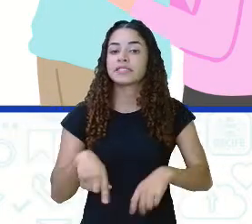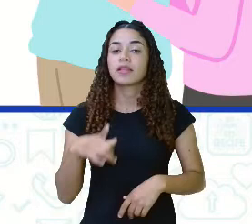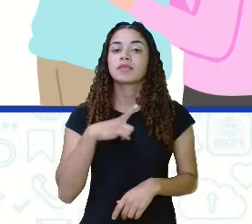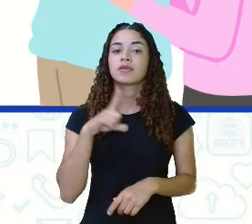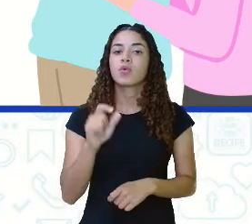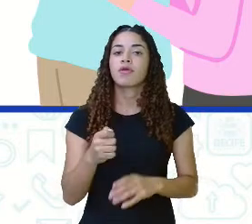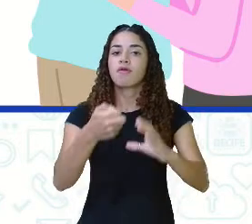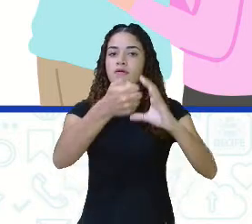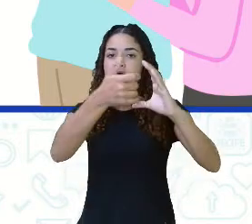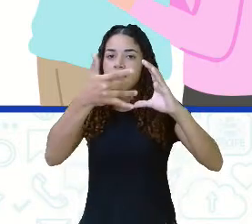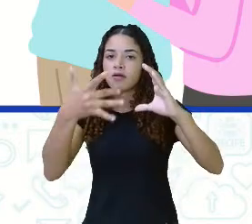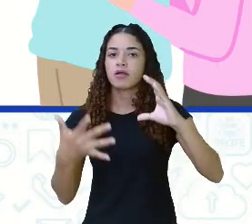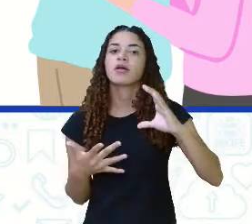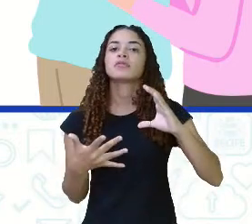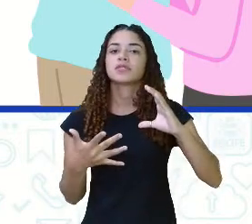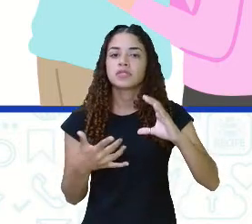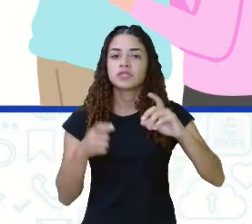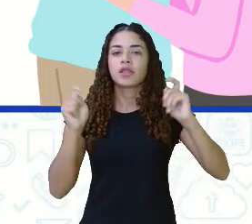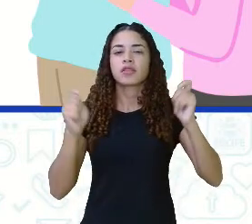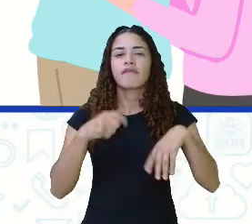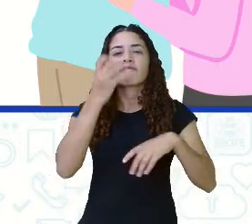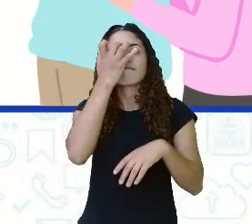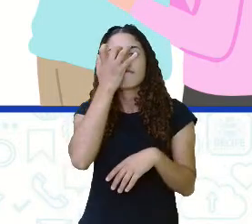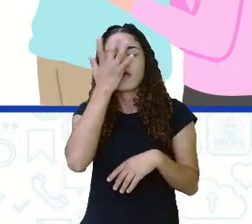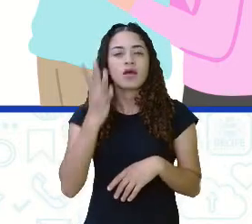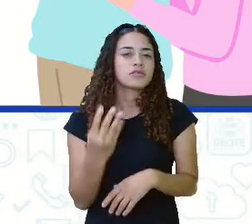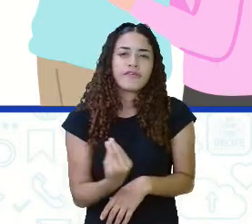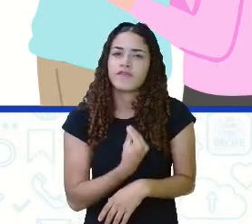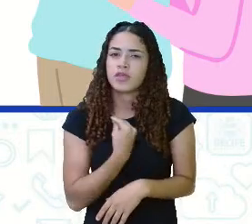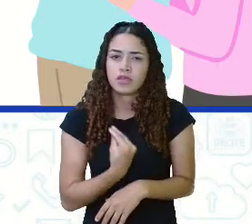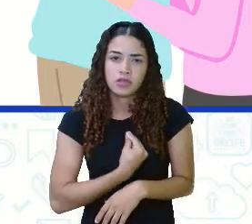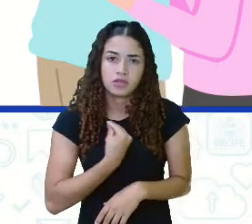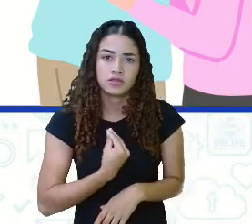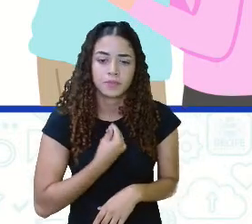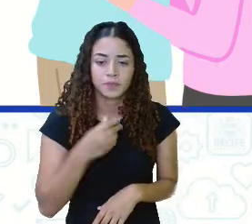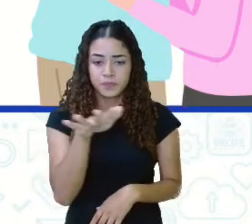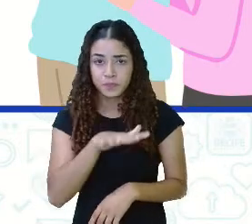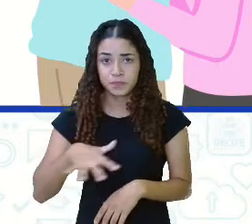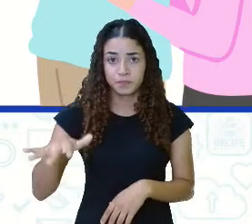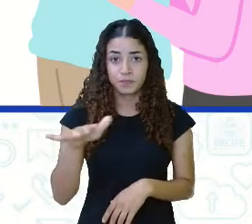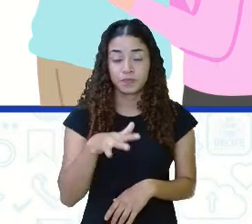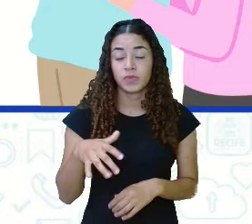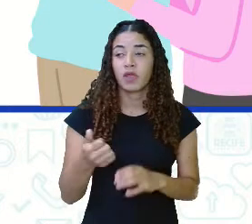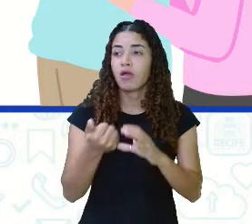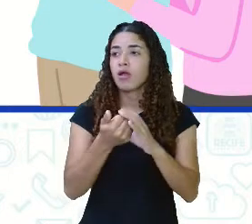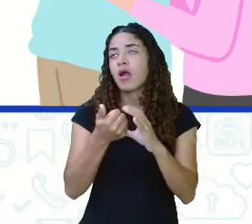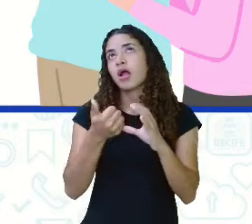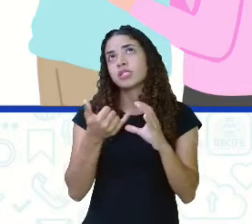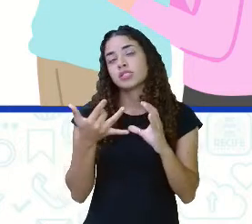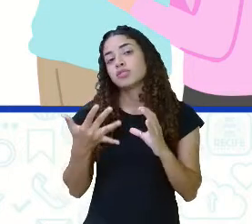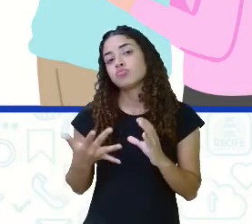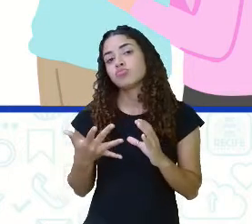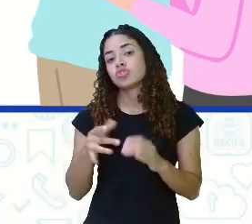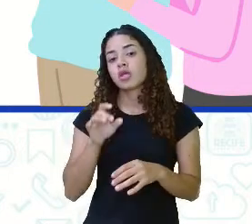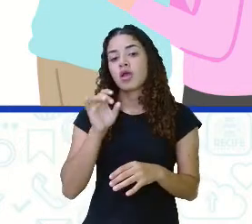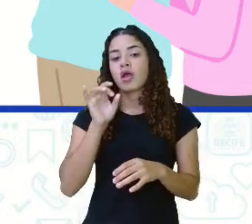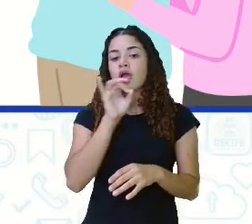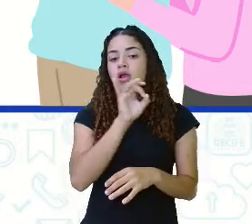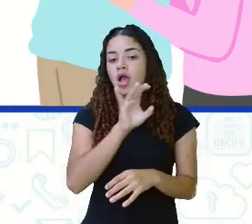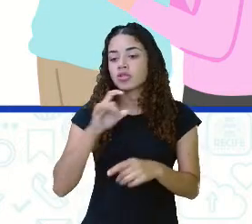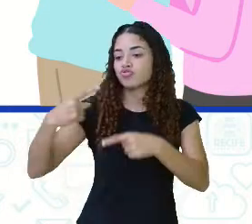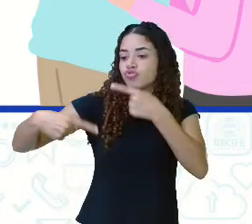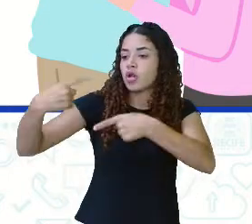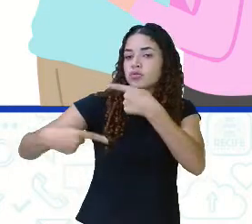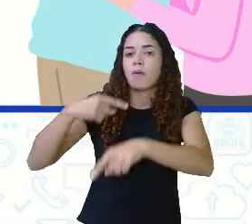características, né? Que facilitariam a vida dele naquele ambiente. Características que cada geração que